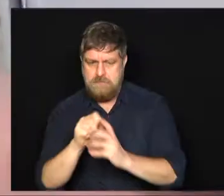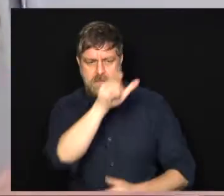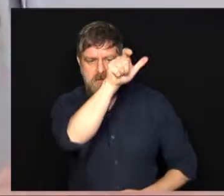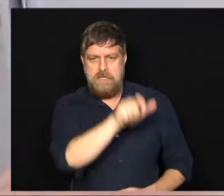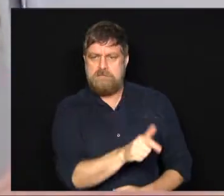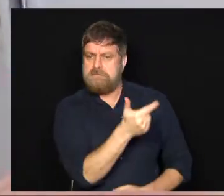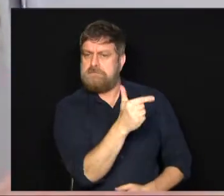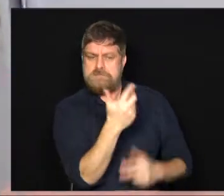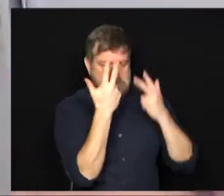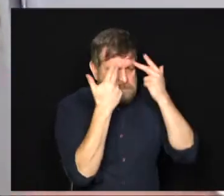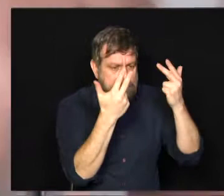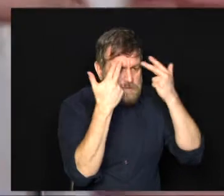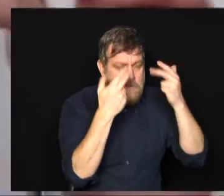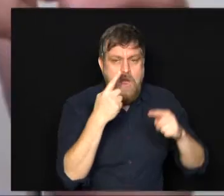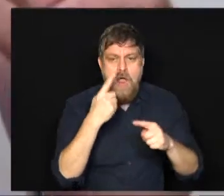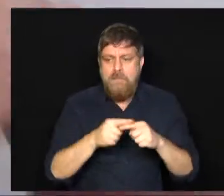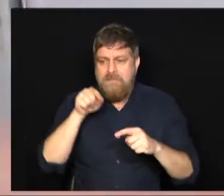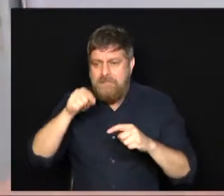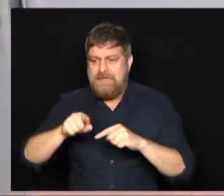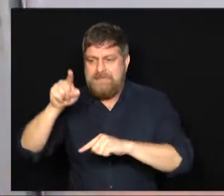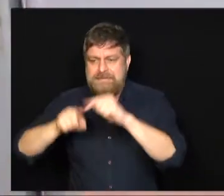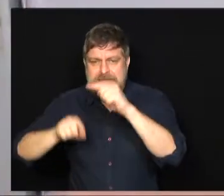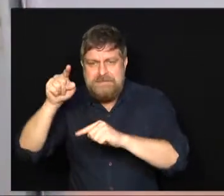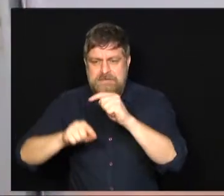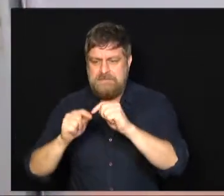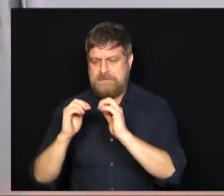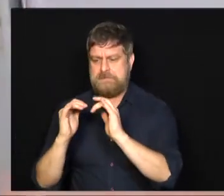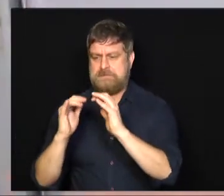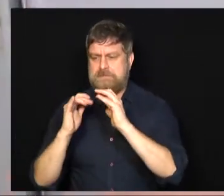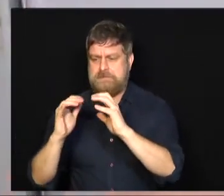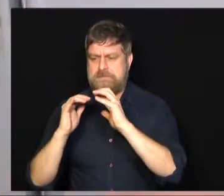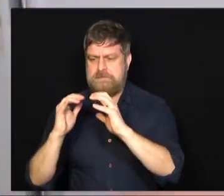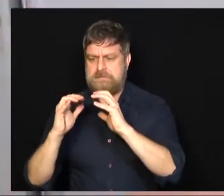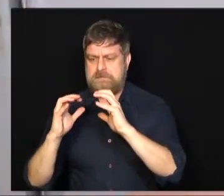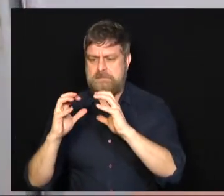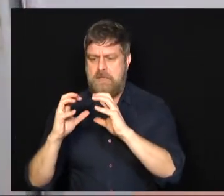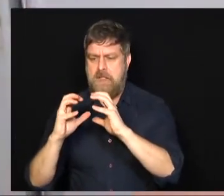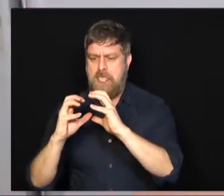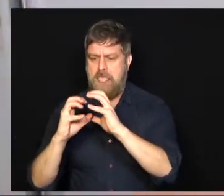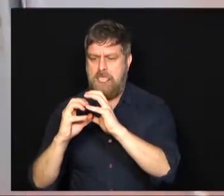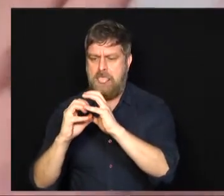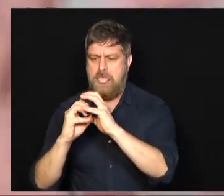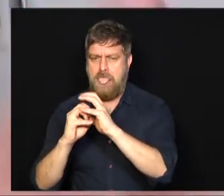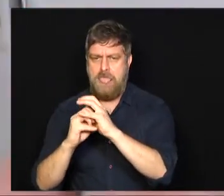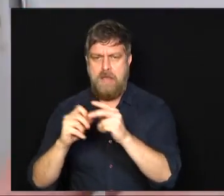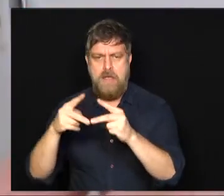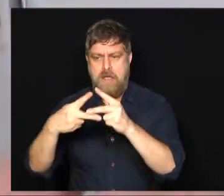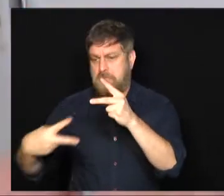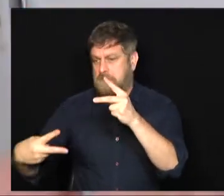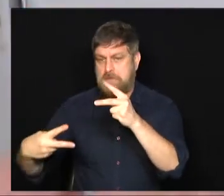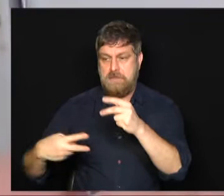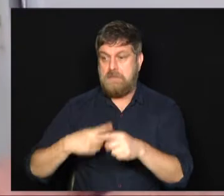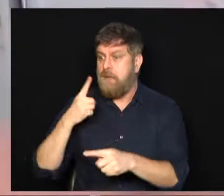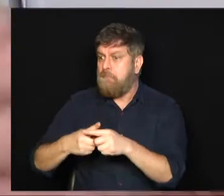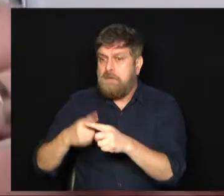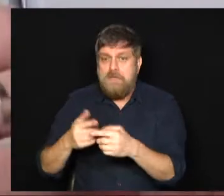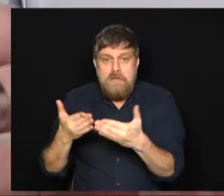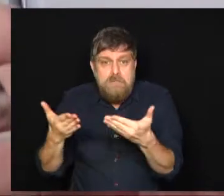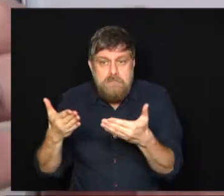de depurar, né? Deixam de jogar fora esse excesso de proteína amiloide? Isso não se sabe,